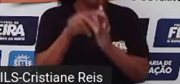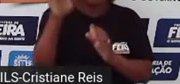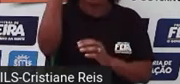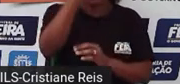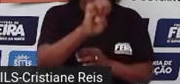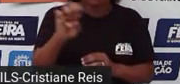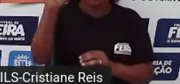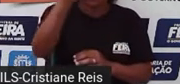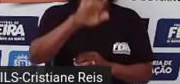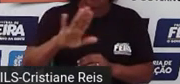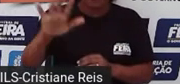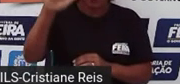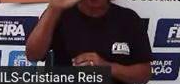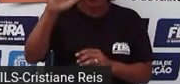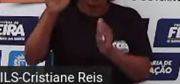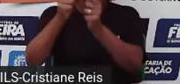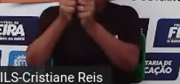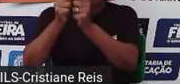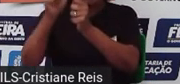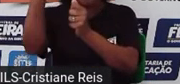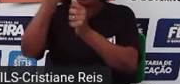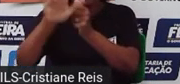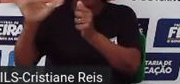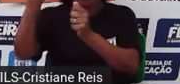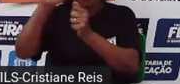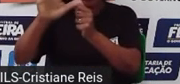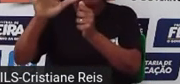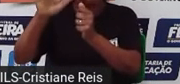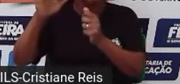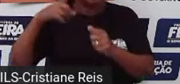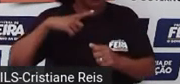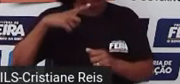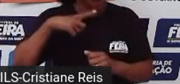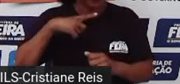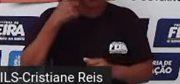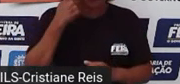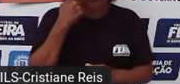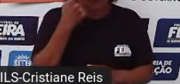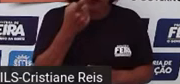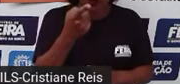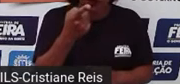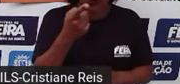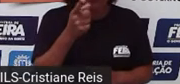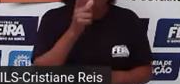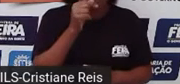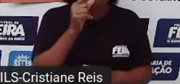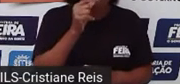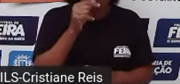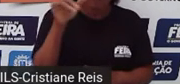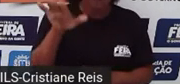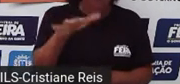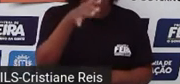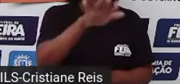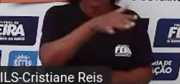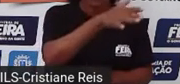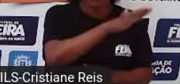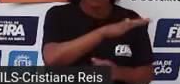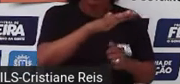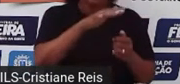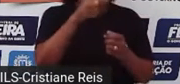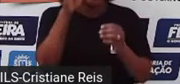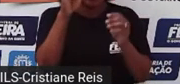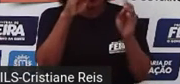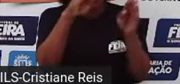daí de terra Então eu tenho aqui uma acidente geográfico e alguns Mares né que separam a